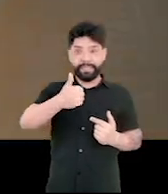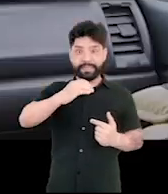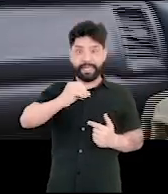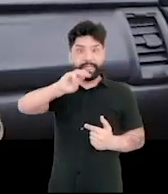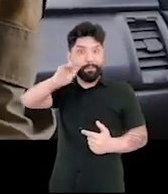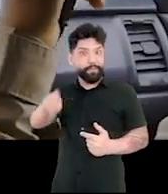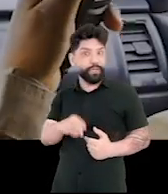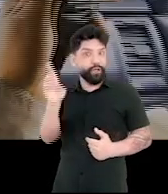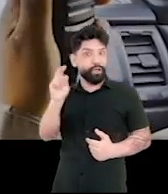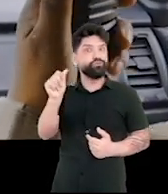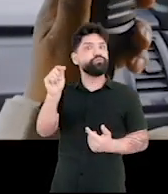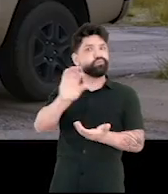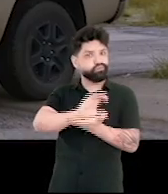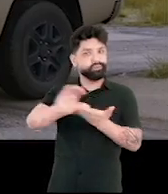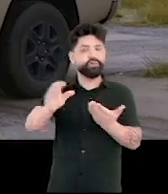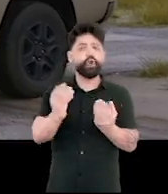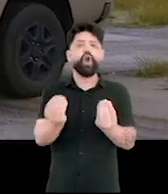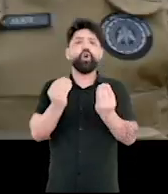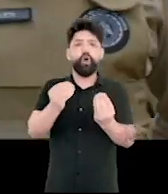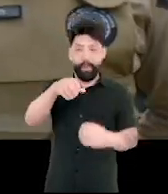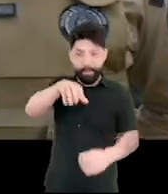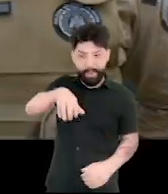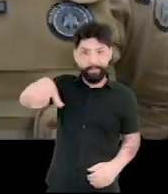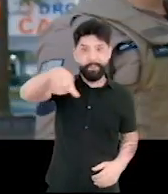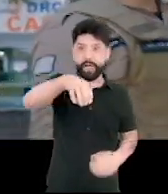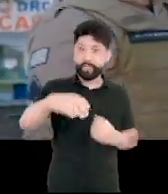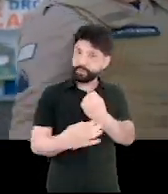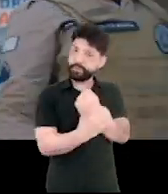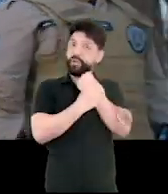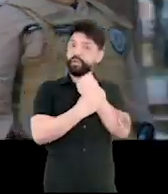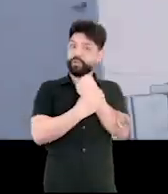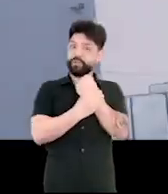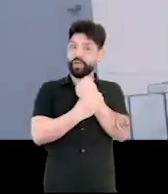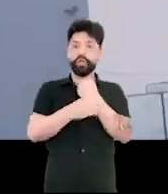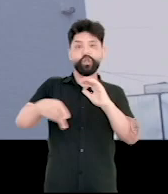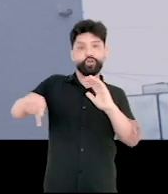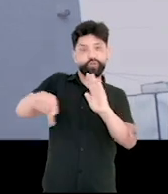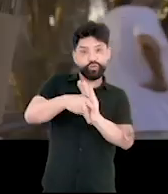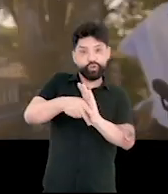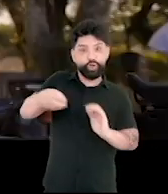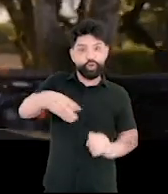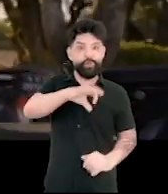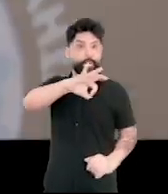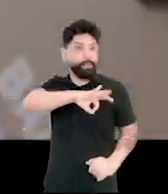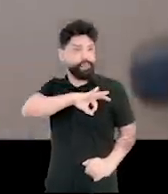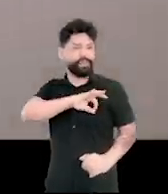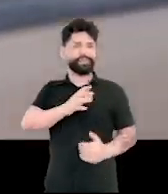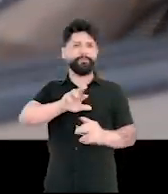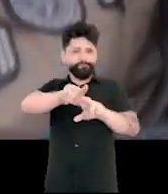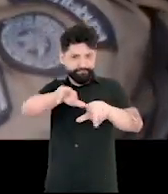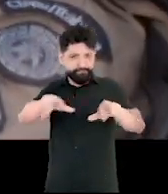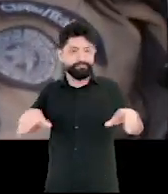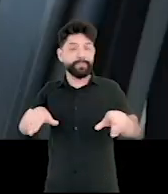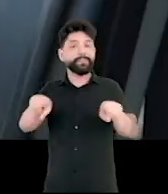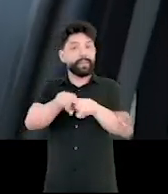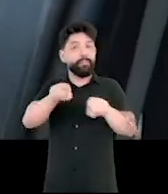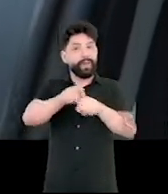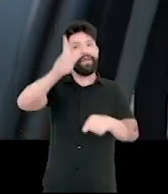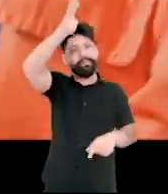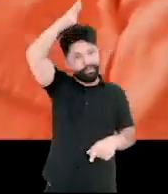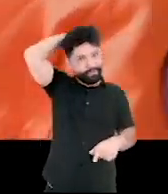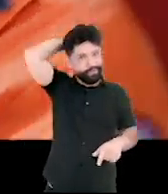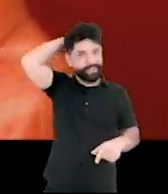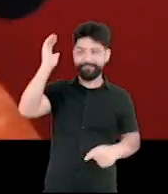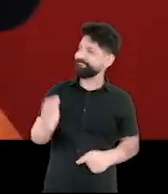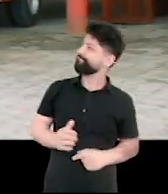de 10 milhões de reais já foram investidos para levar mais segurança com as novas sedes e viaturas das Polícias Militar,